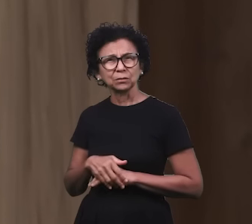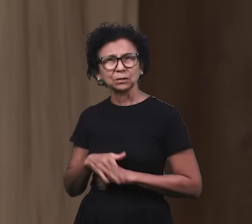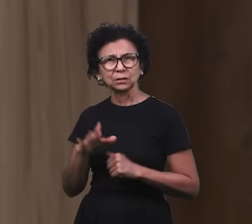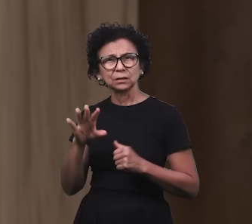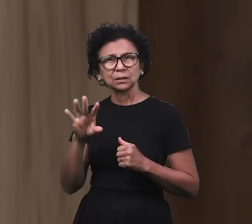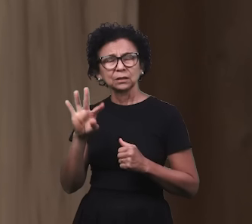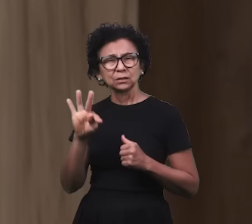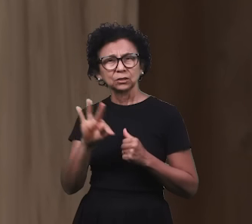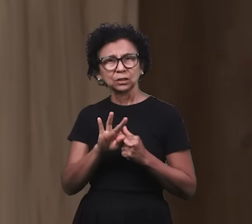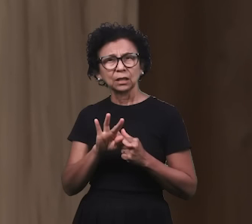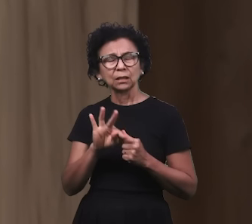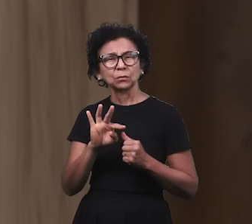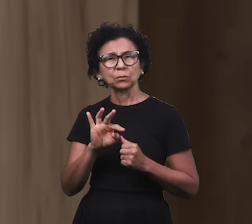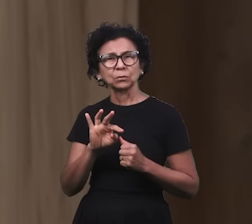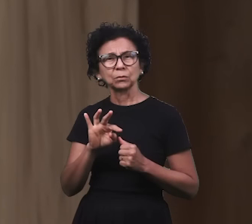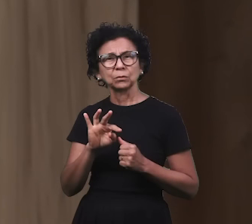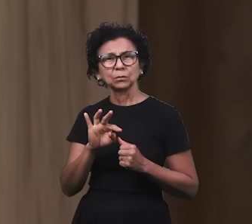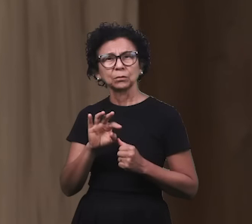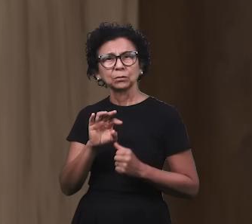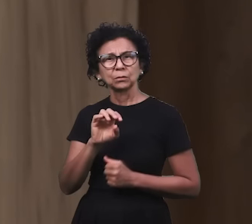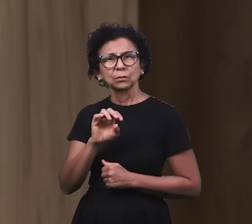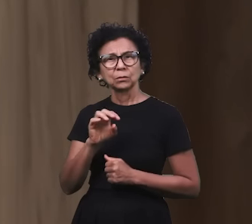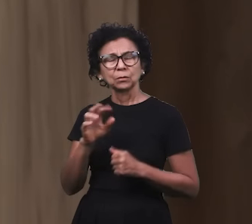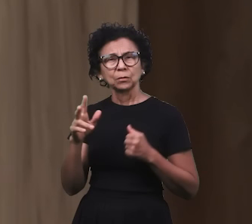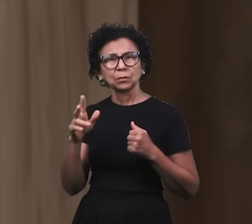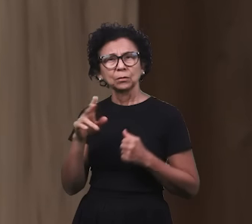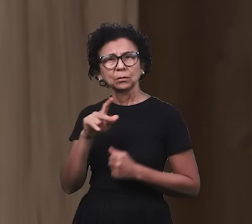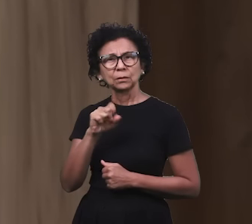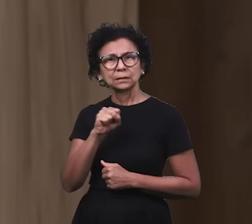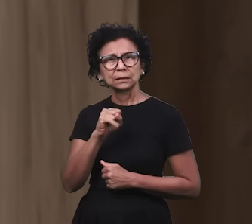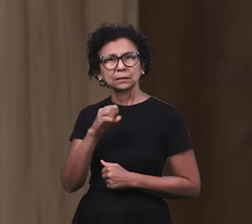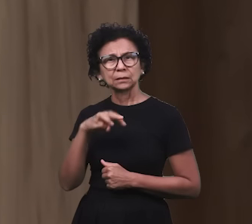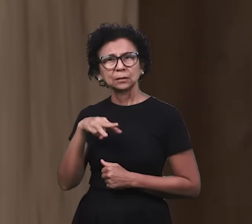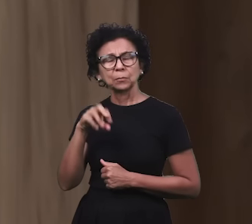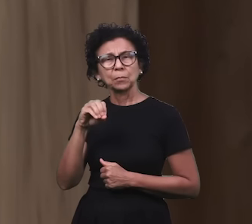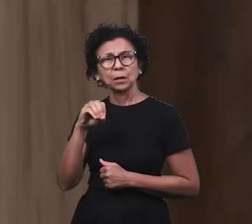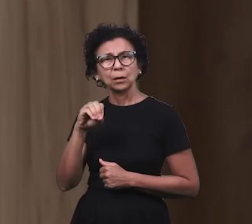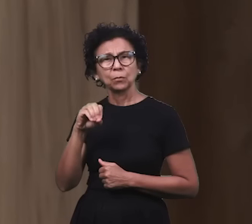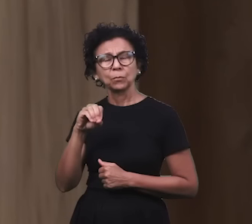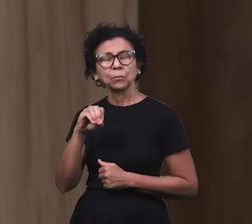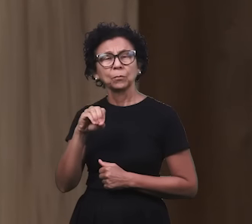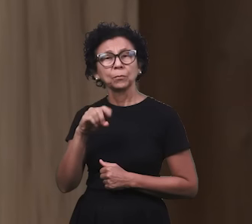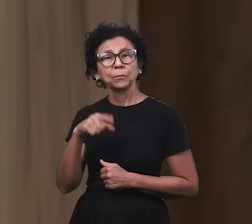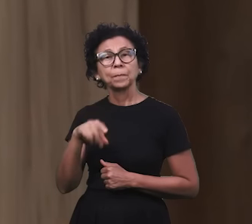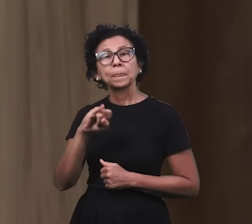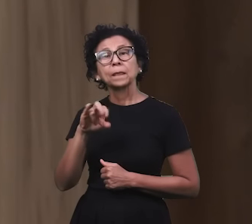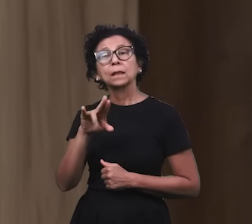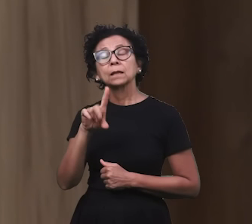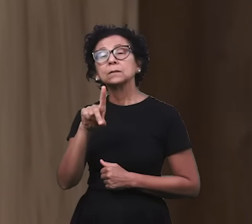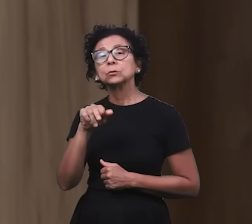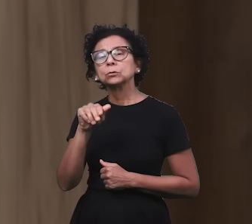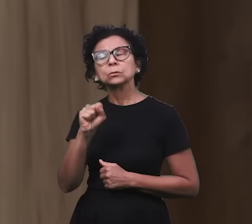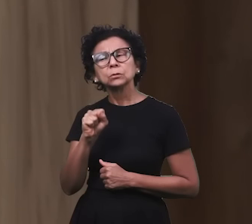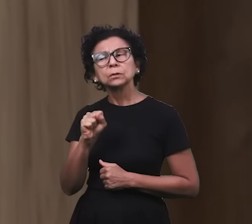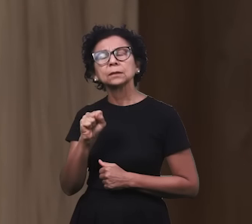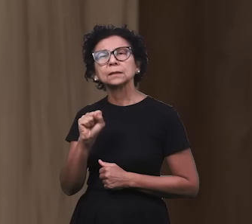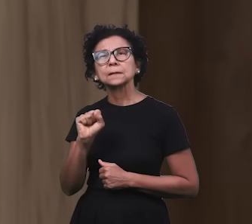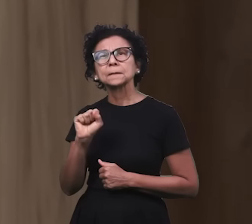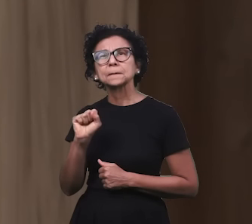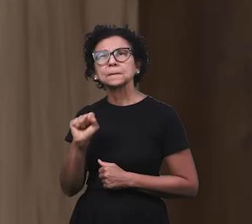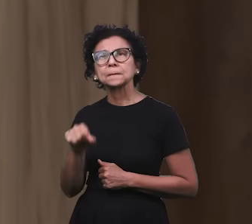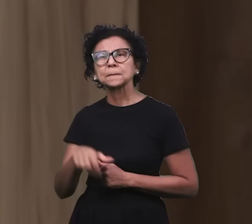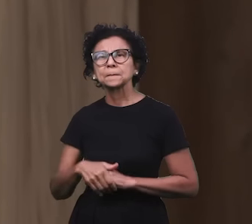que eles nem fazem mais menção de José, porque a esse momento, provavelmente, José